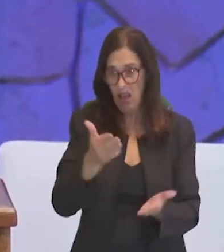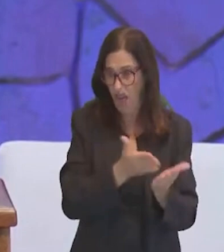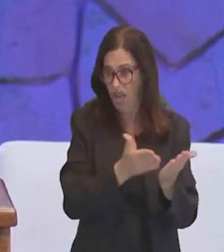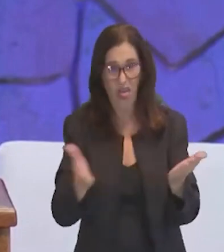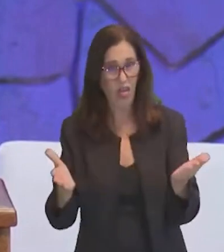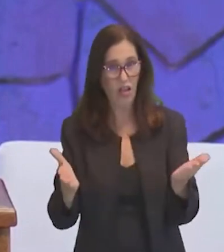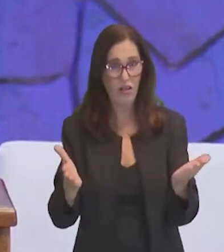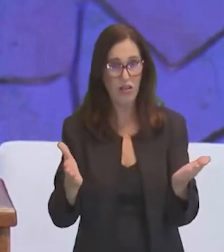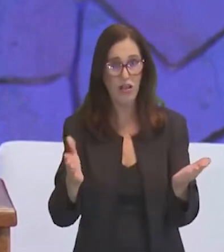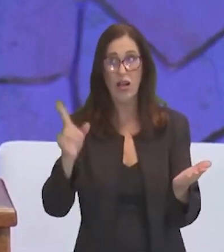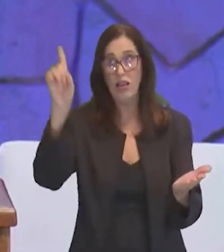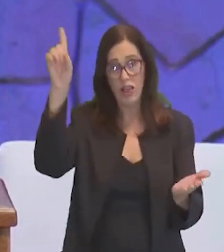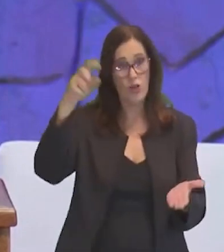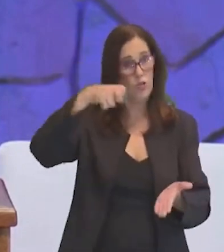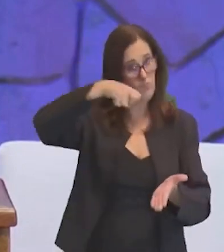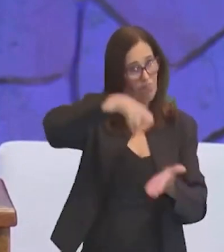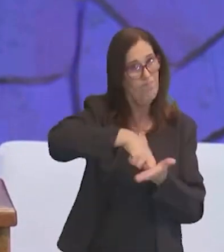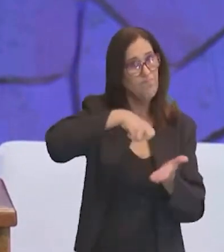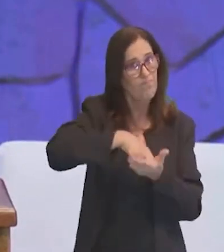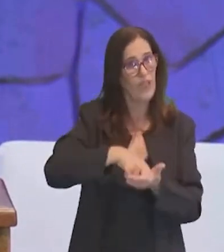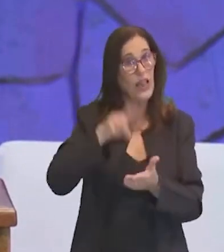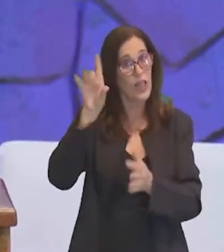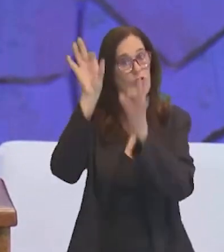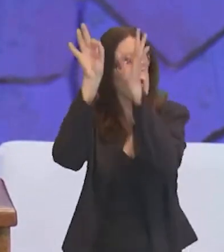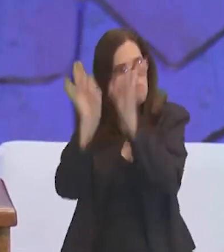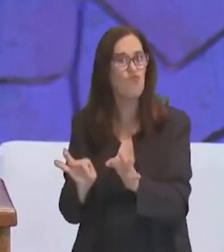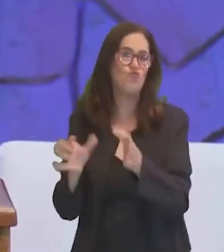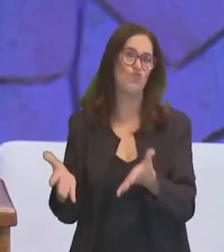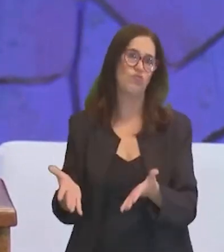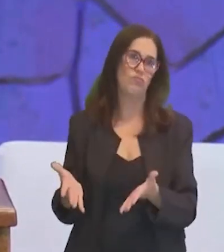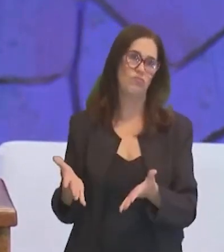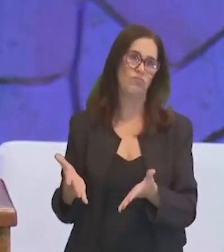A Bíblia diz que o nosso Deus, Ele é justo